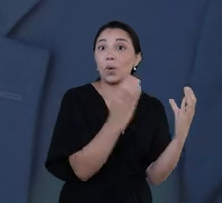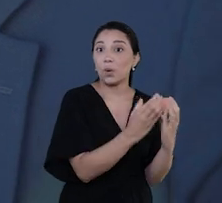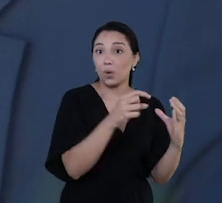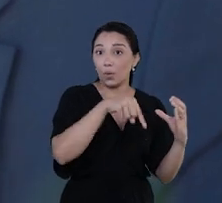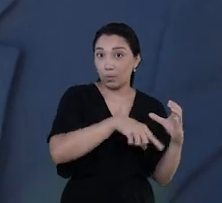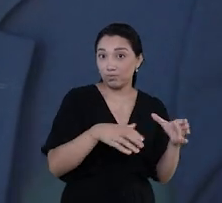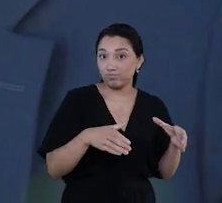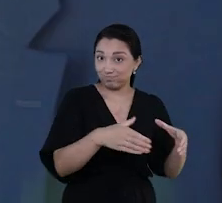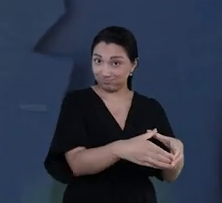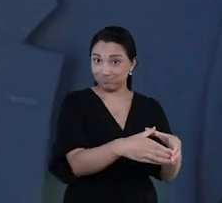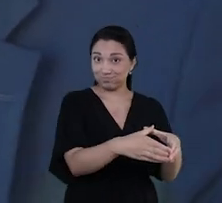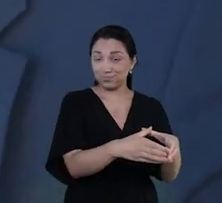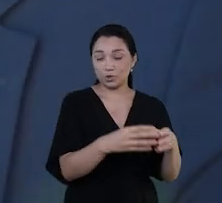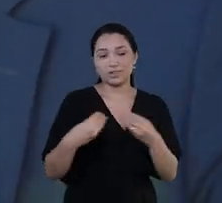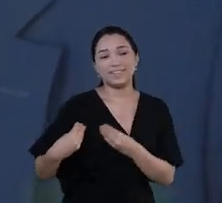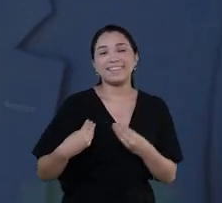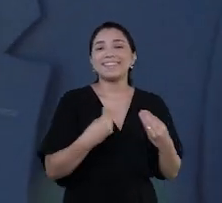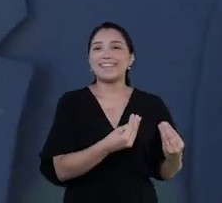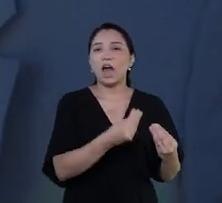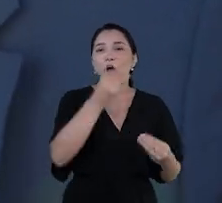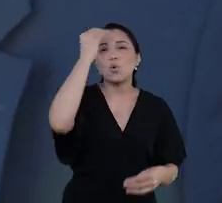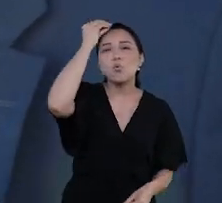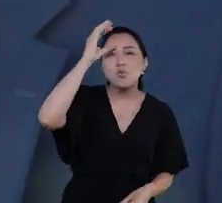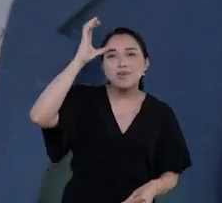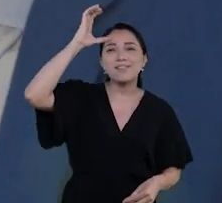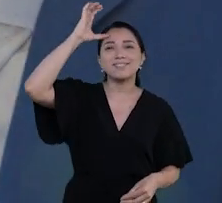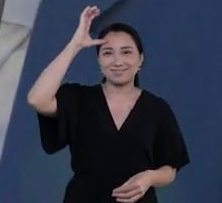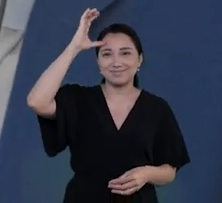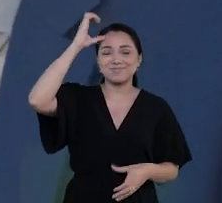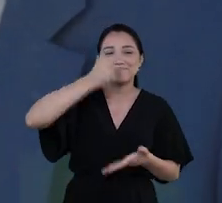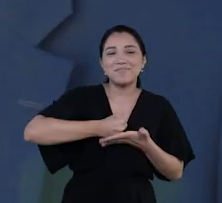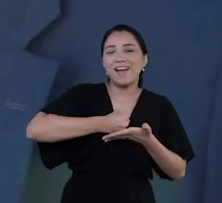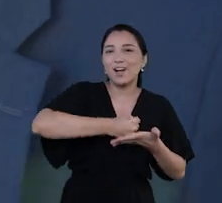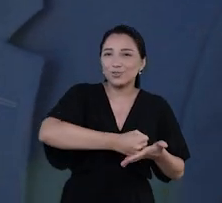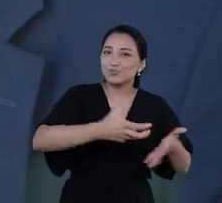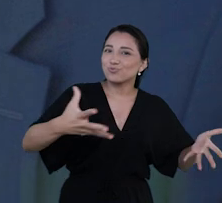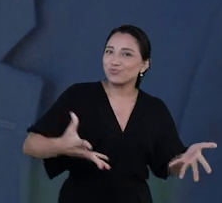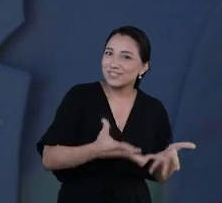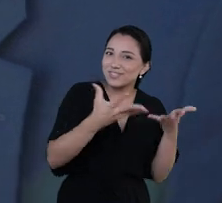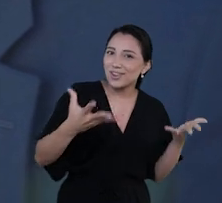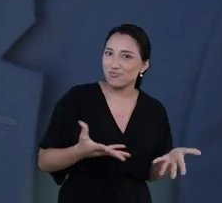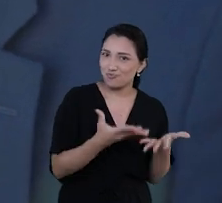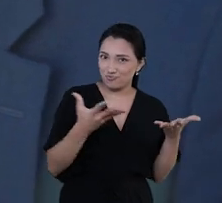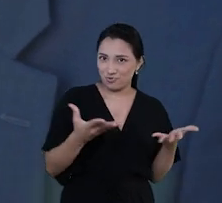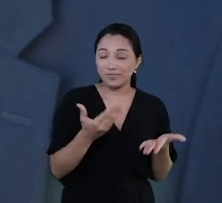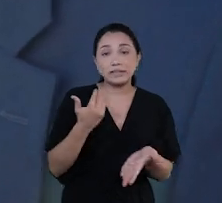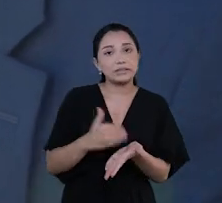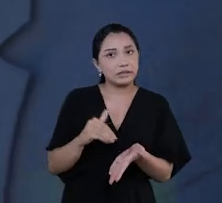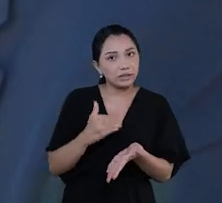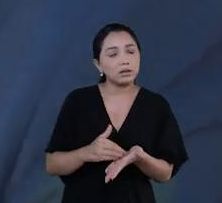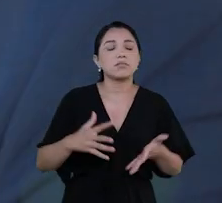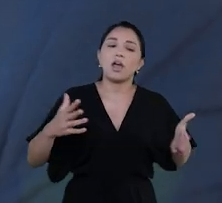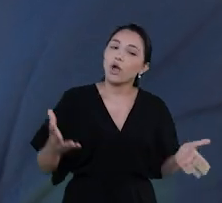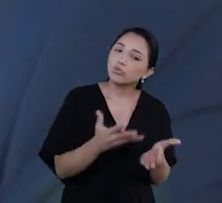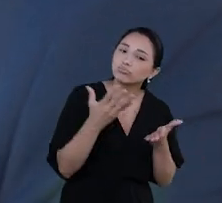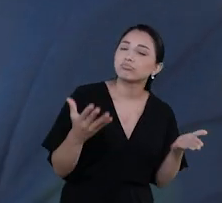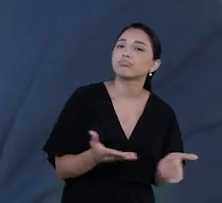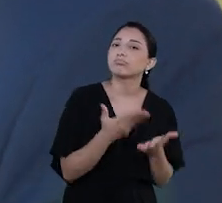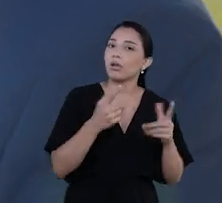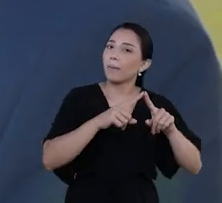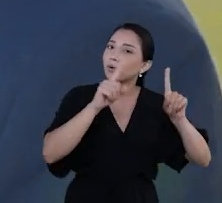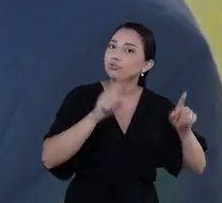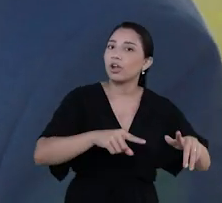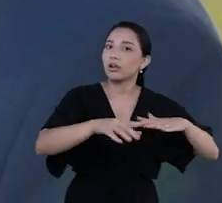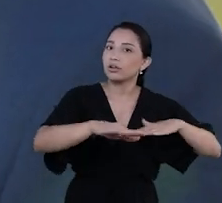aquele conhecimento a assistência técnica e o fomento porque não né a secretaria também fomenta ações projetos para que possam ser